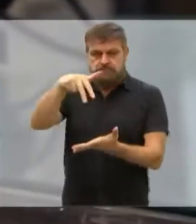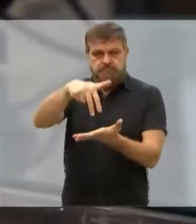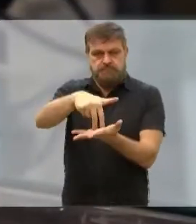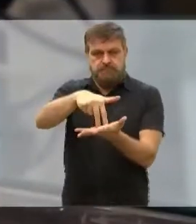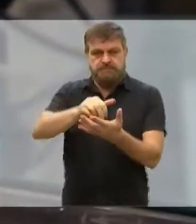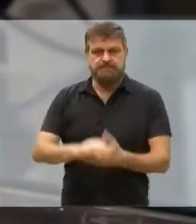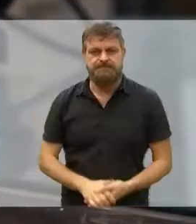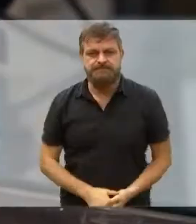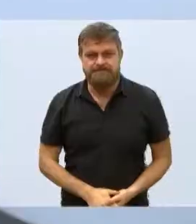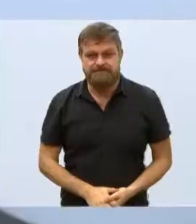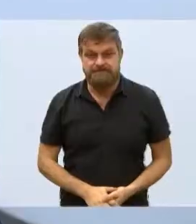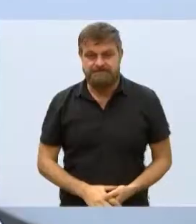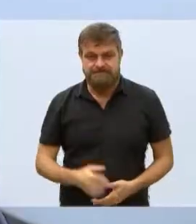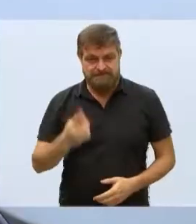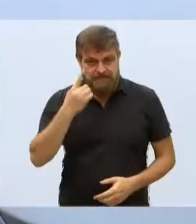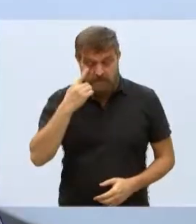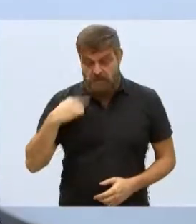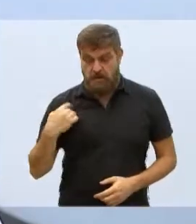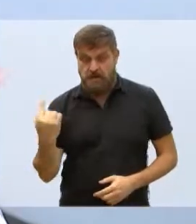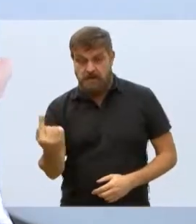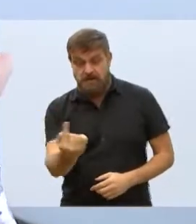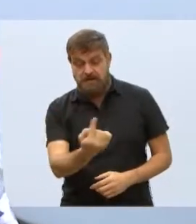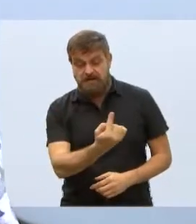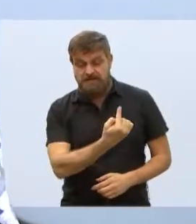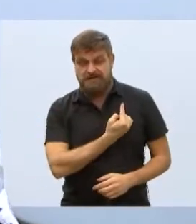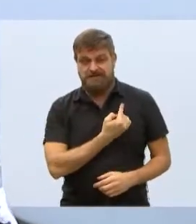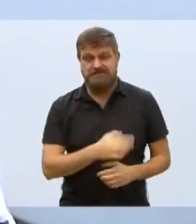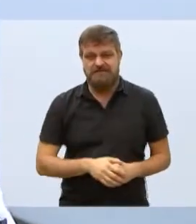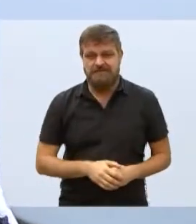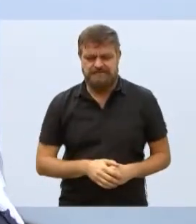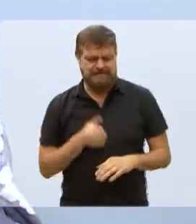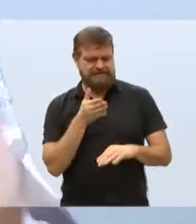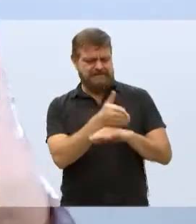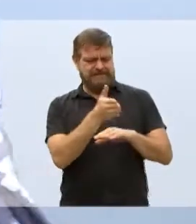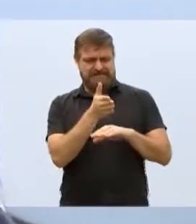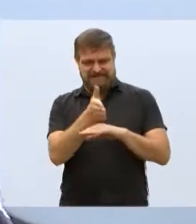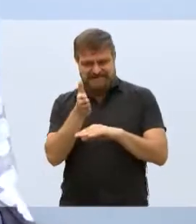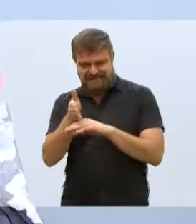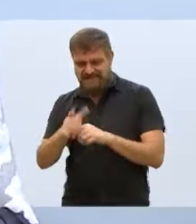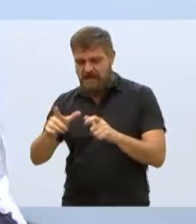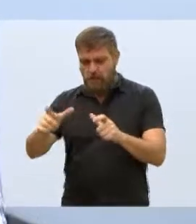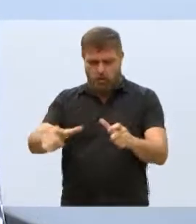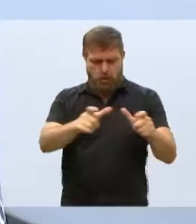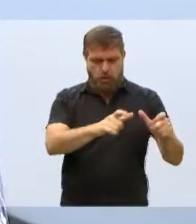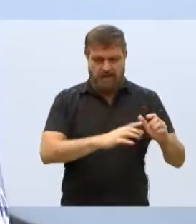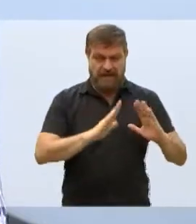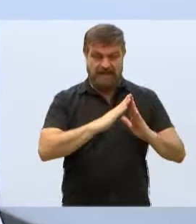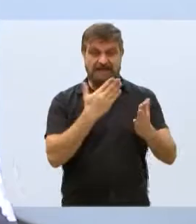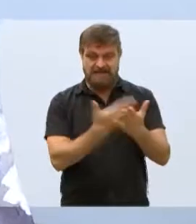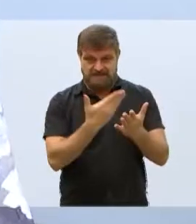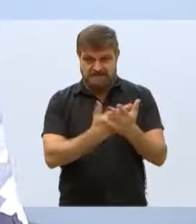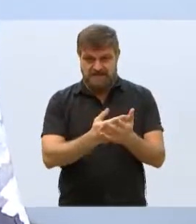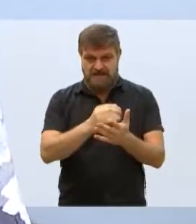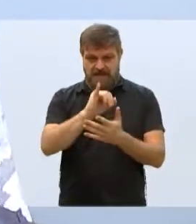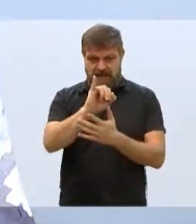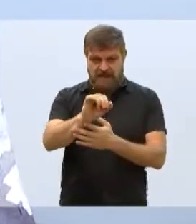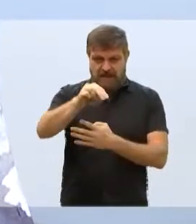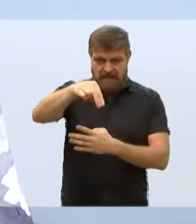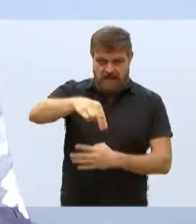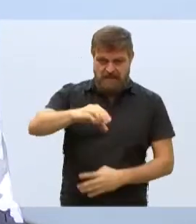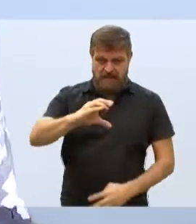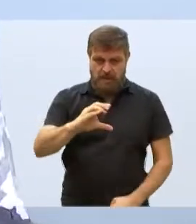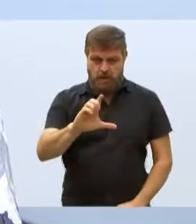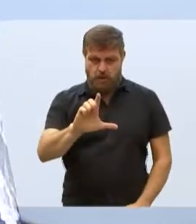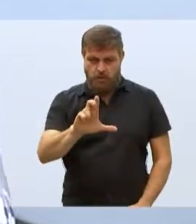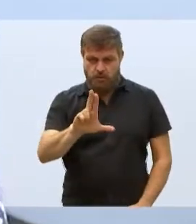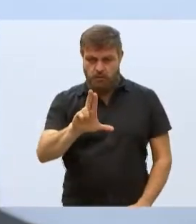autônomos. E olha, nós visitamos todos os espaços aqui do Inclusione e